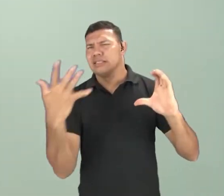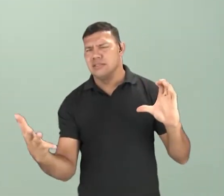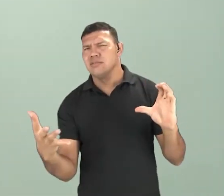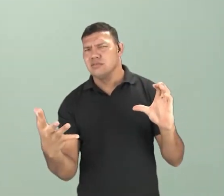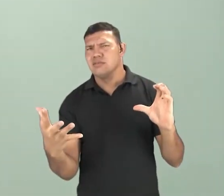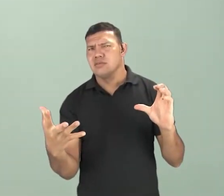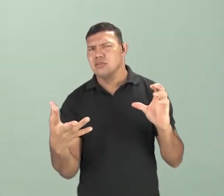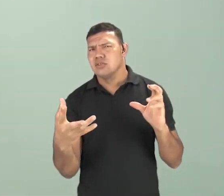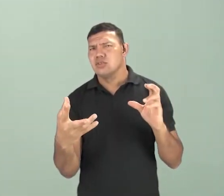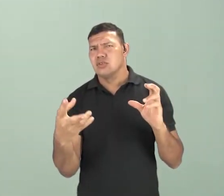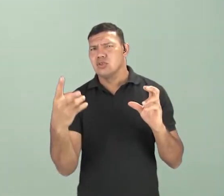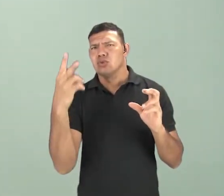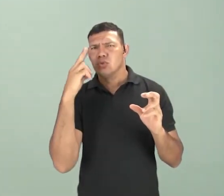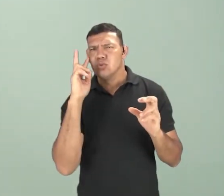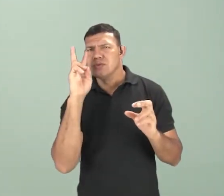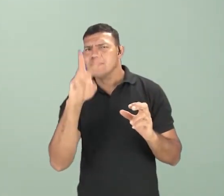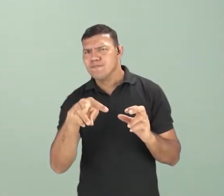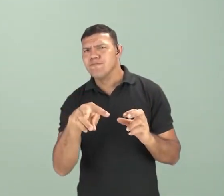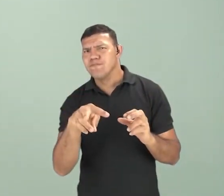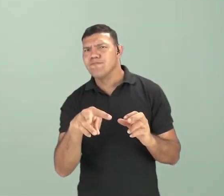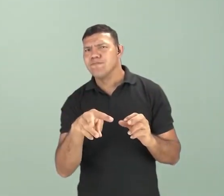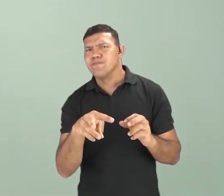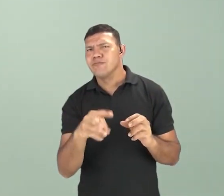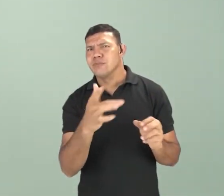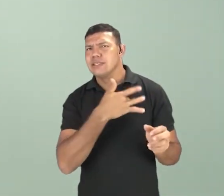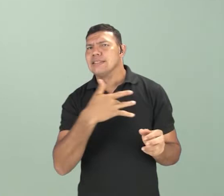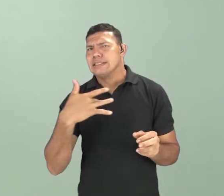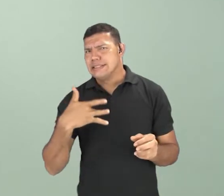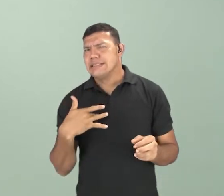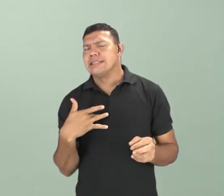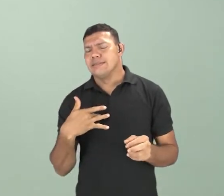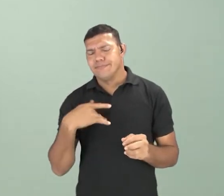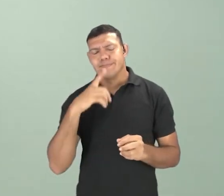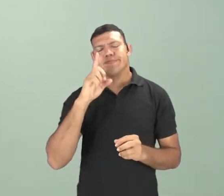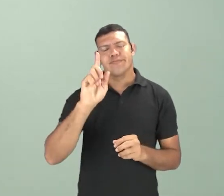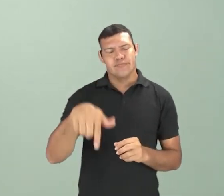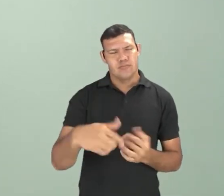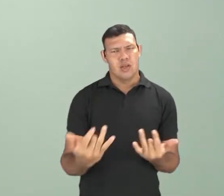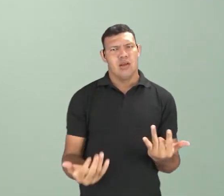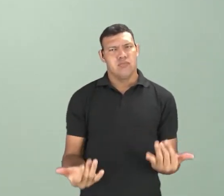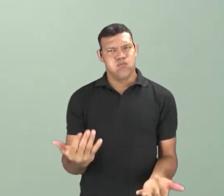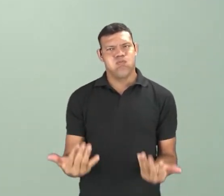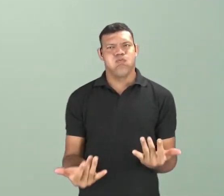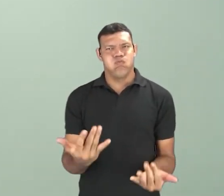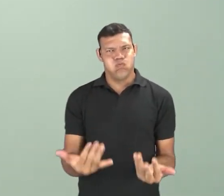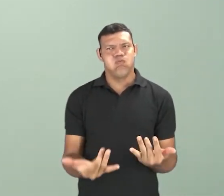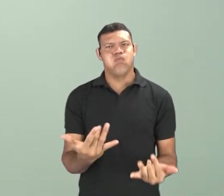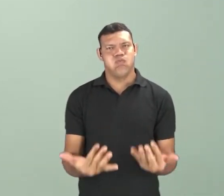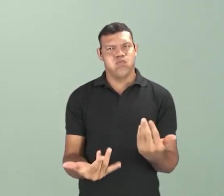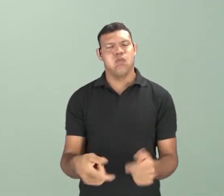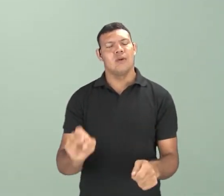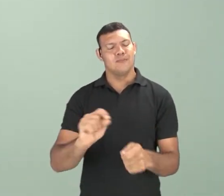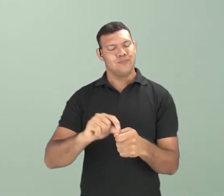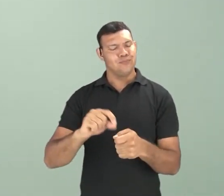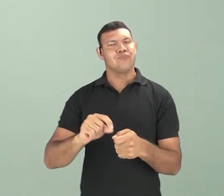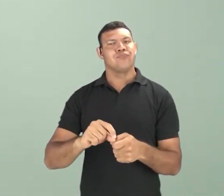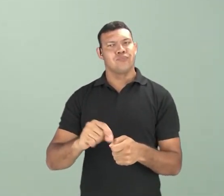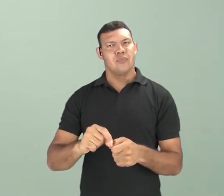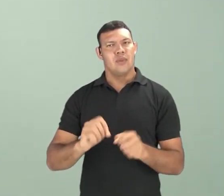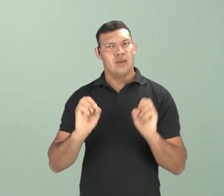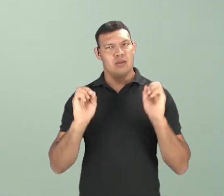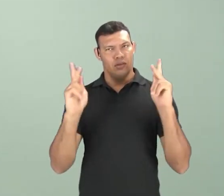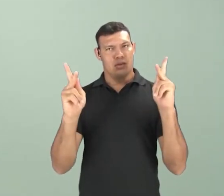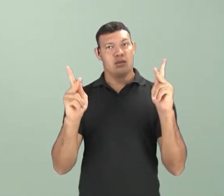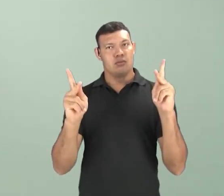aí na questão da saúde é o que essas queimadas podem provocar,